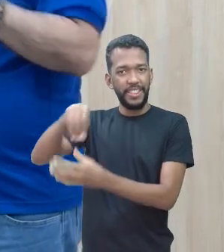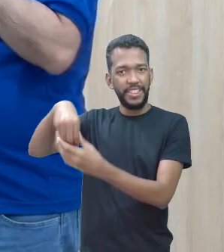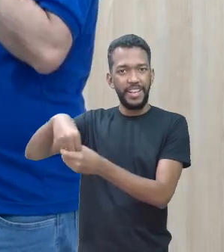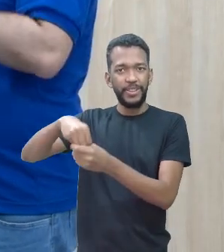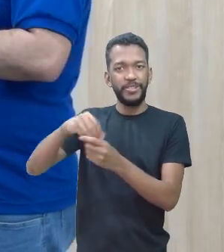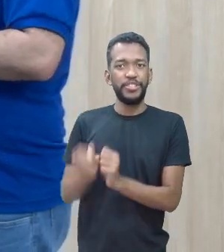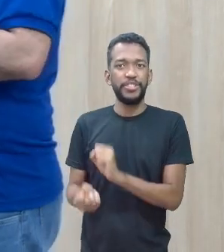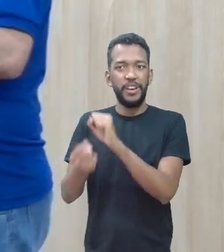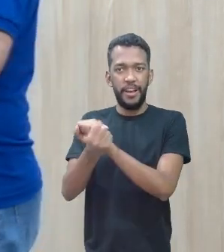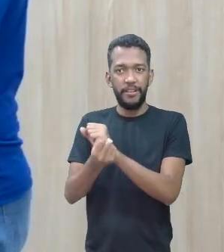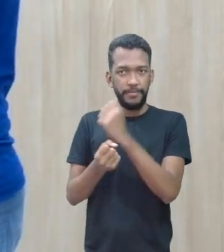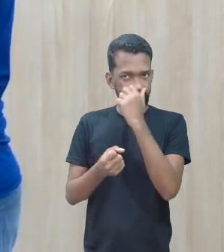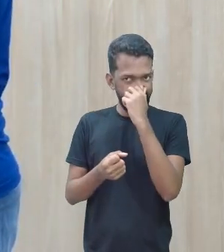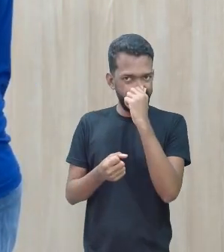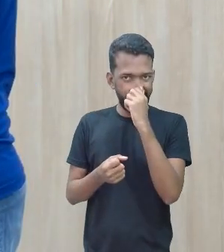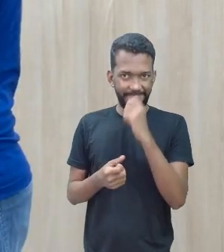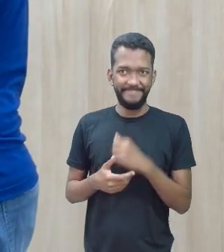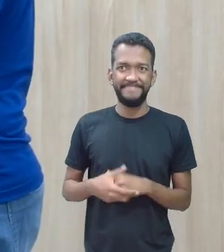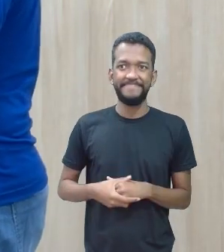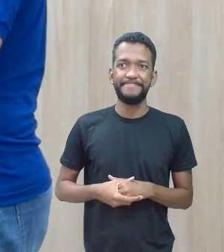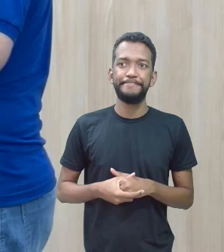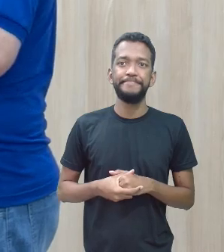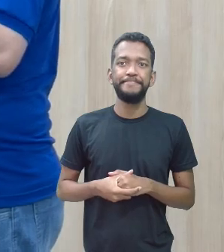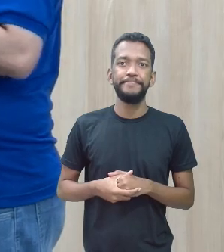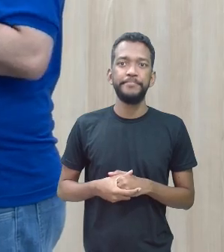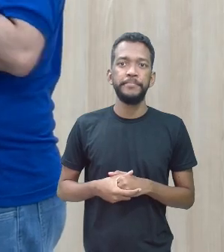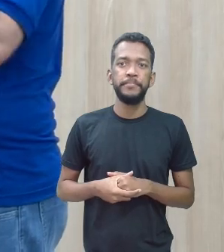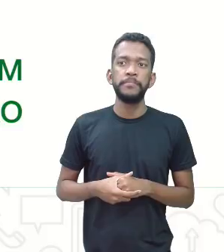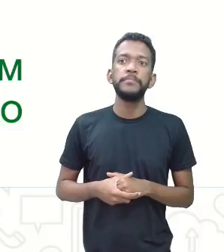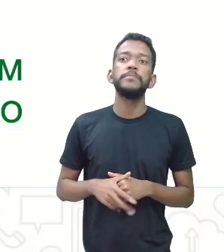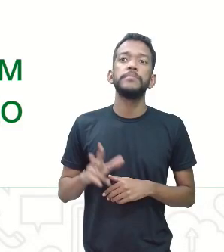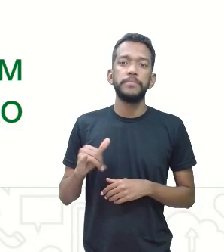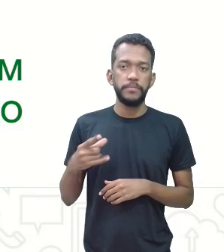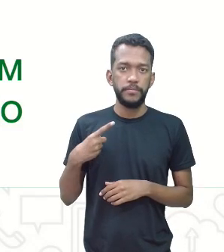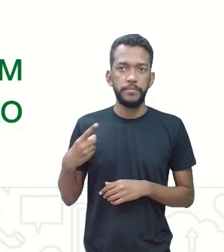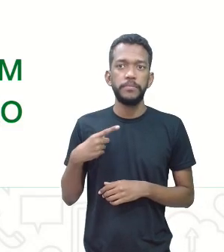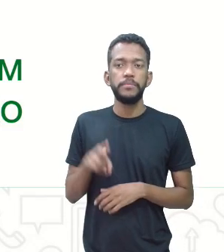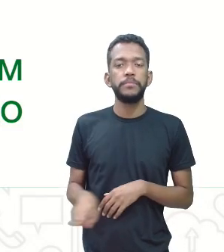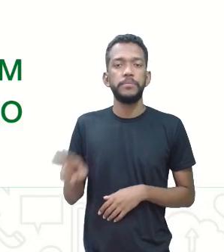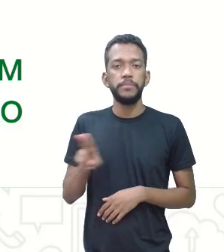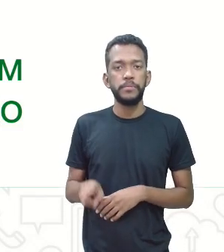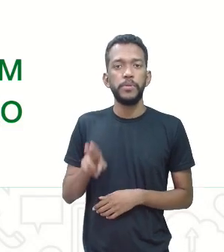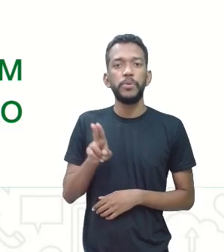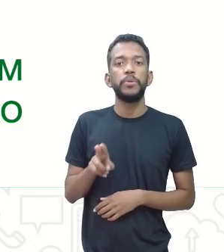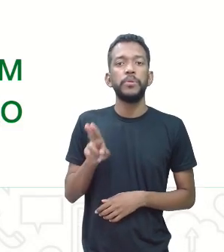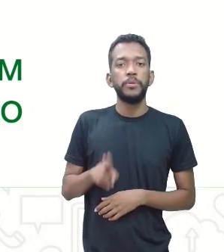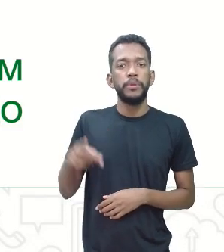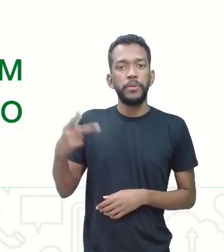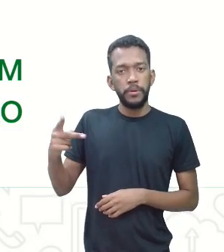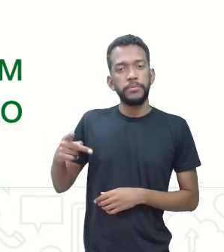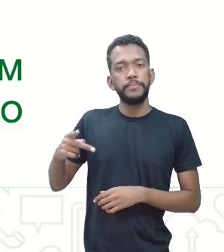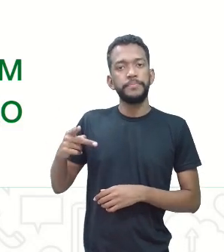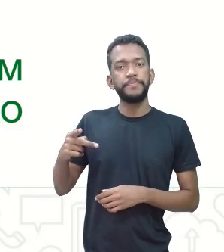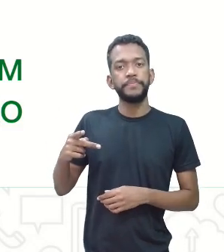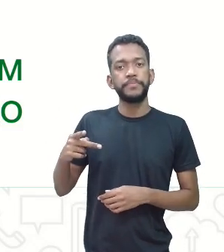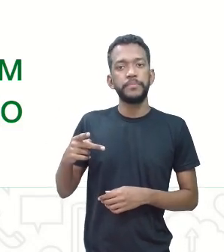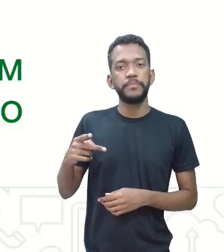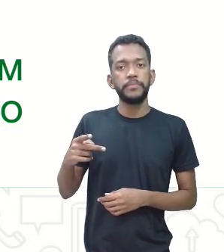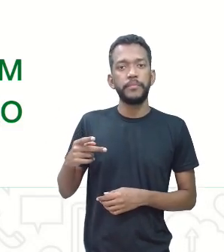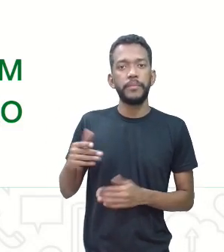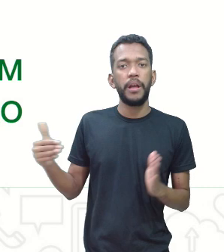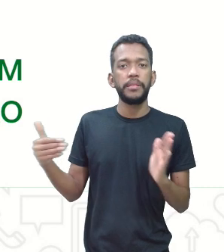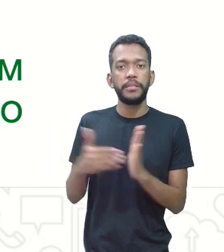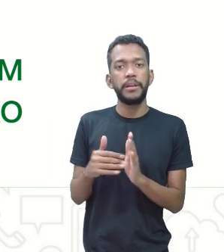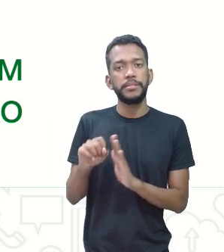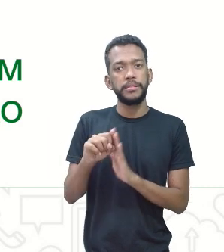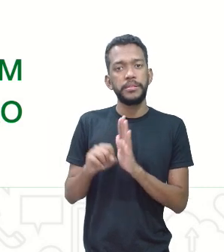escravidão, mesmo aí a gente vai ter, né, a utilização da mão de obra indígena até o século